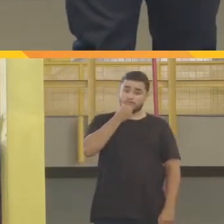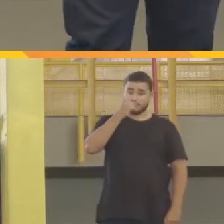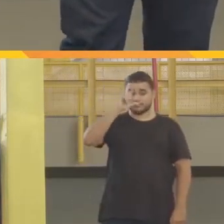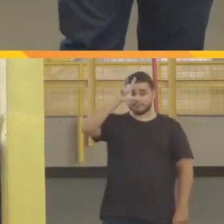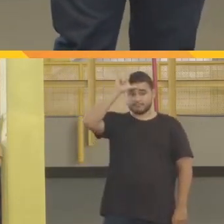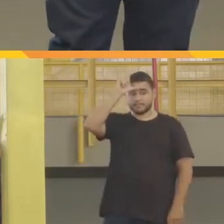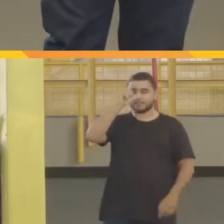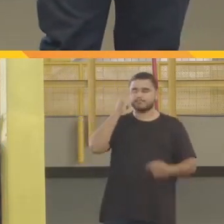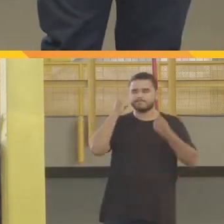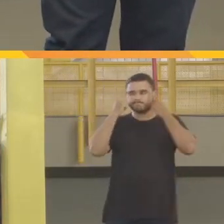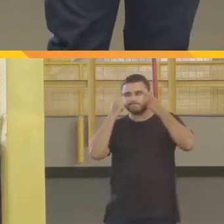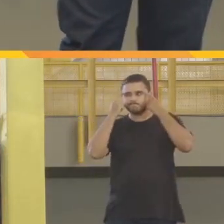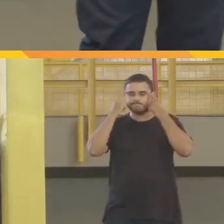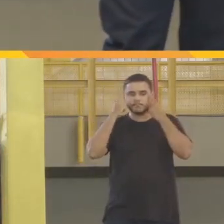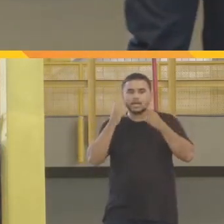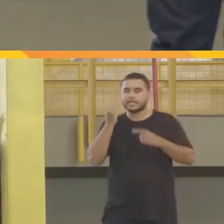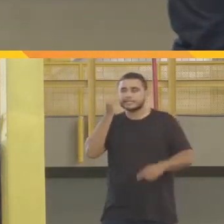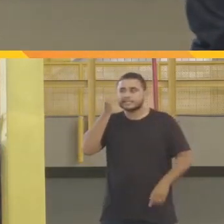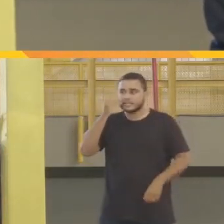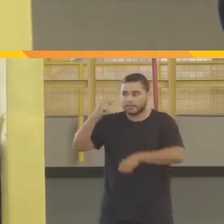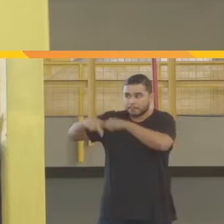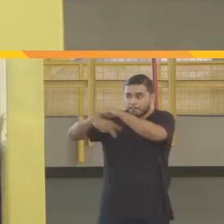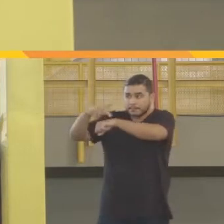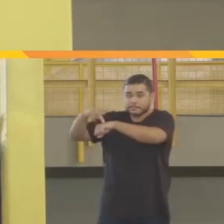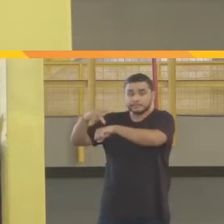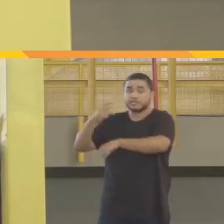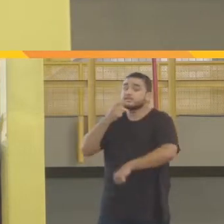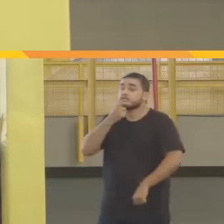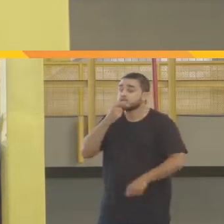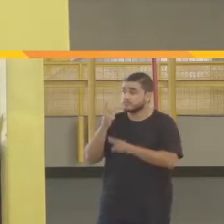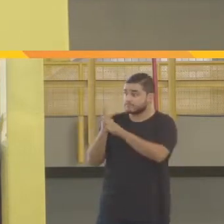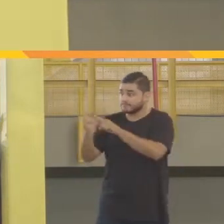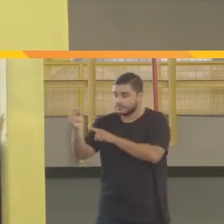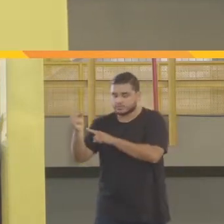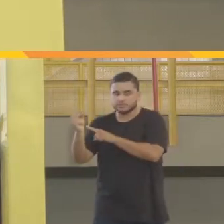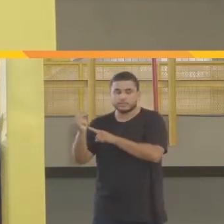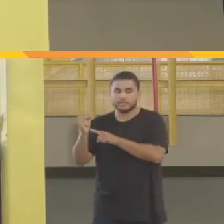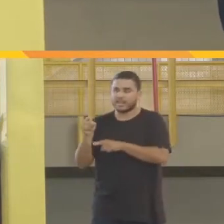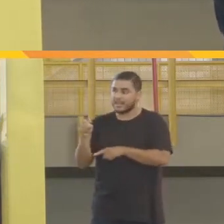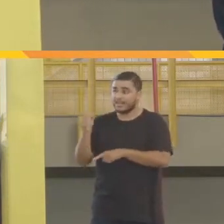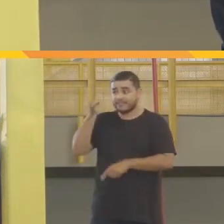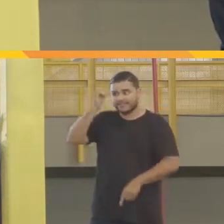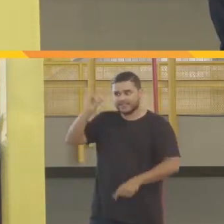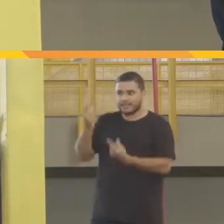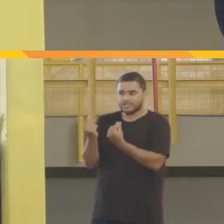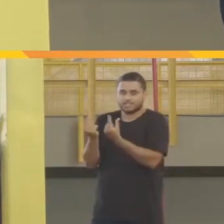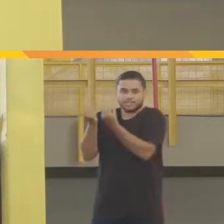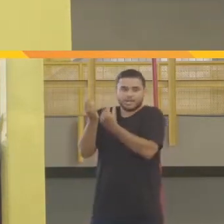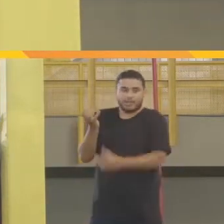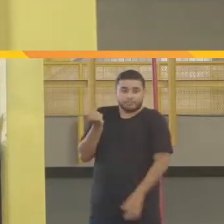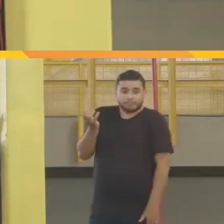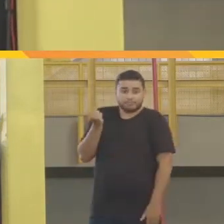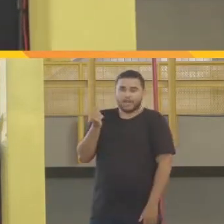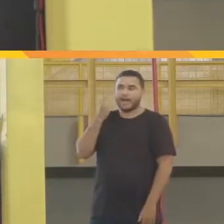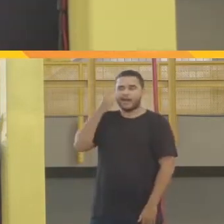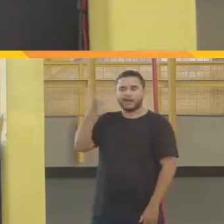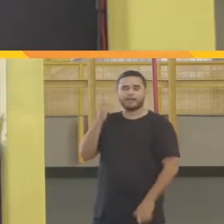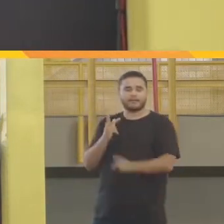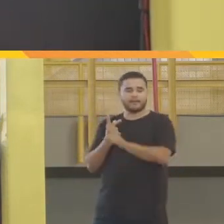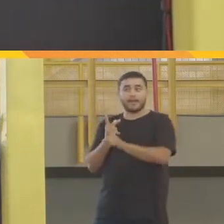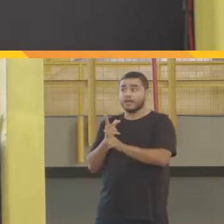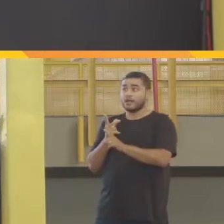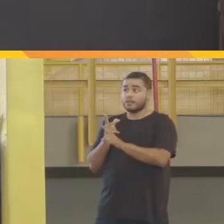outras nações e aí ela vai ficar fraca. Acontece que alguns países, como era o caso de Portugal, era